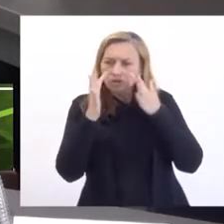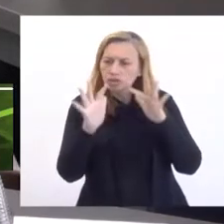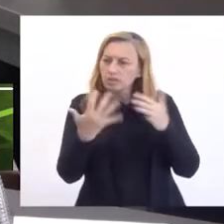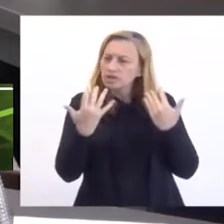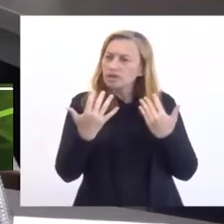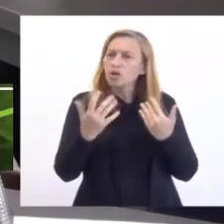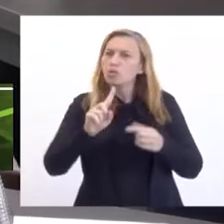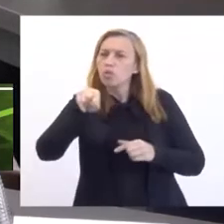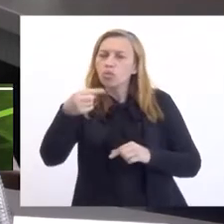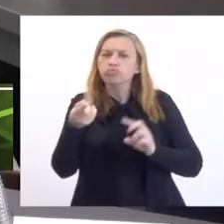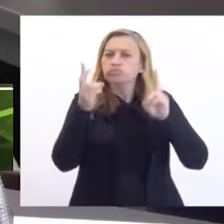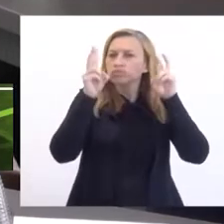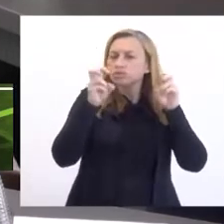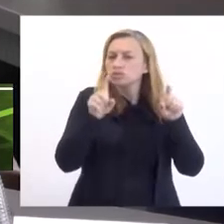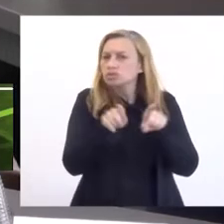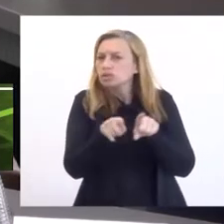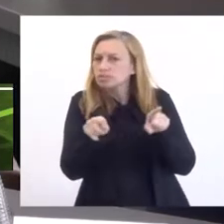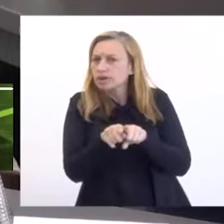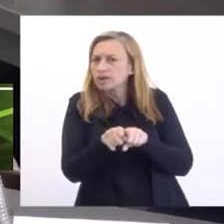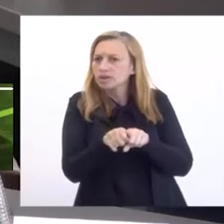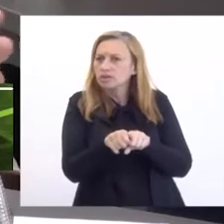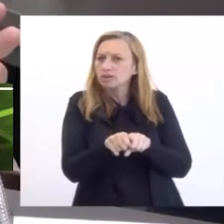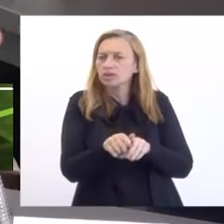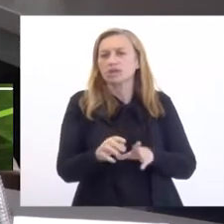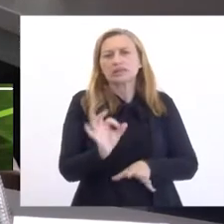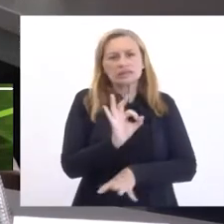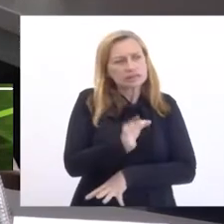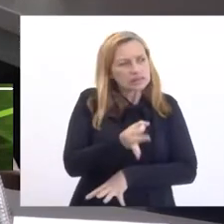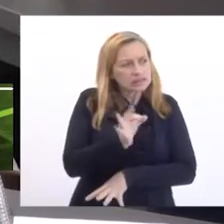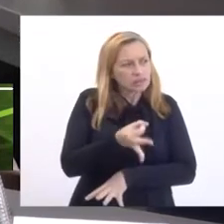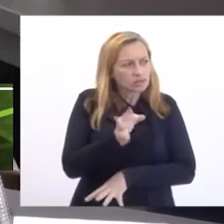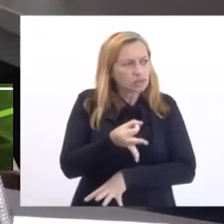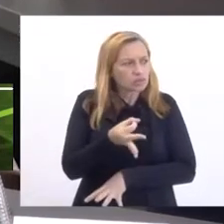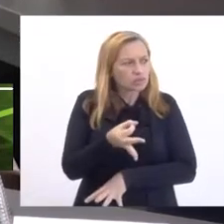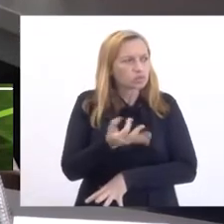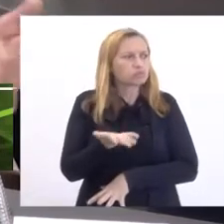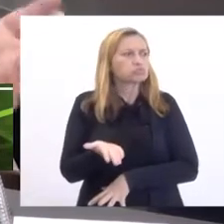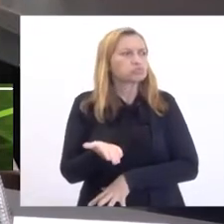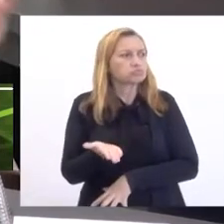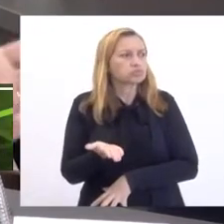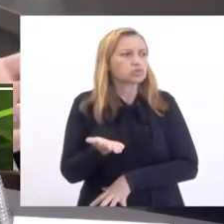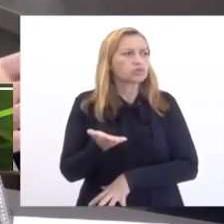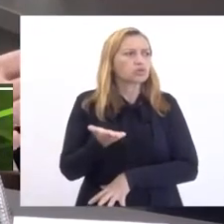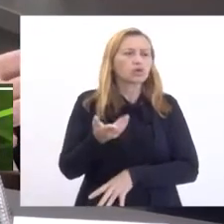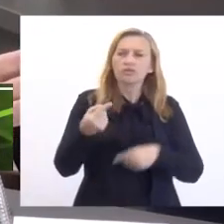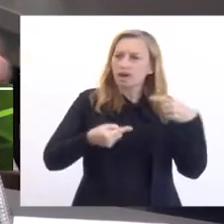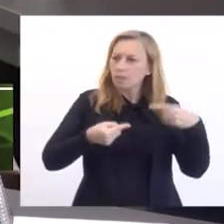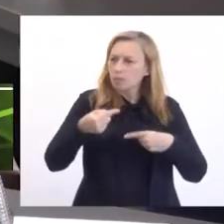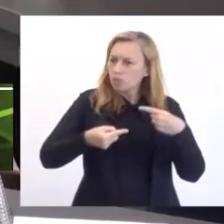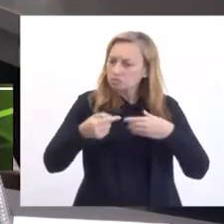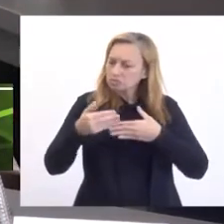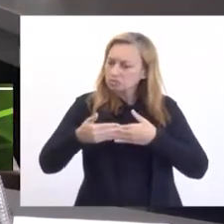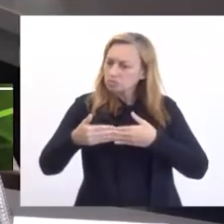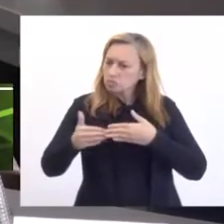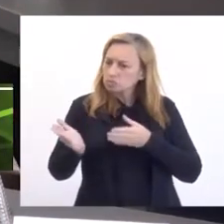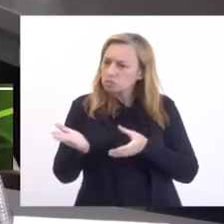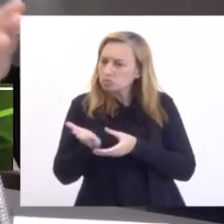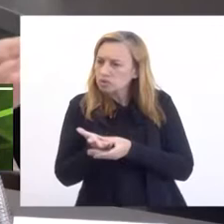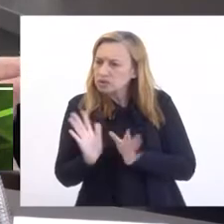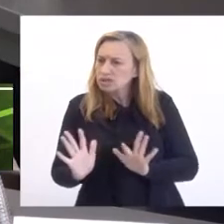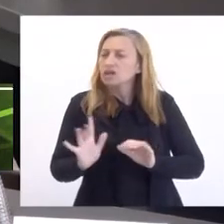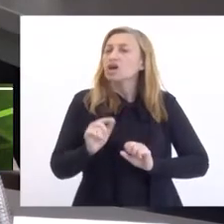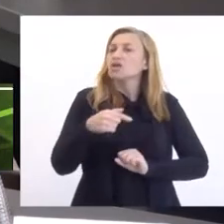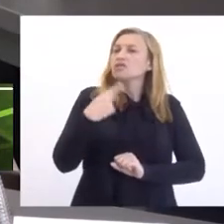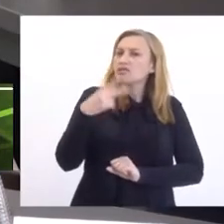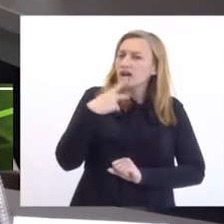uma outra questão. E aí me cabe, obviamente, uma pontuação, uma ponderação política do processo. Nós estamos falando